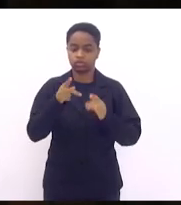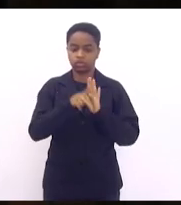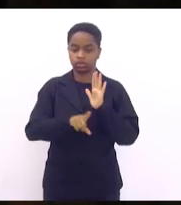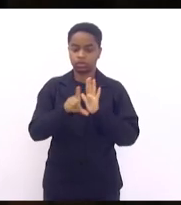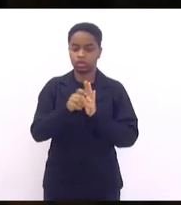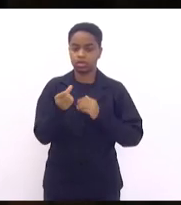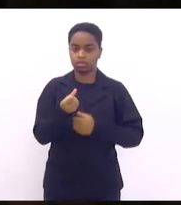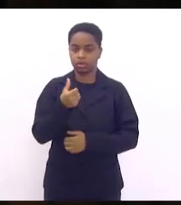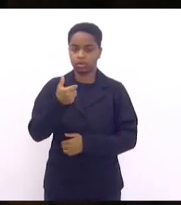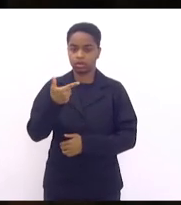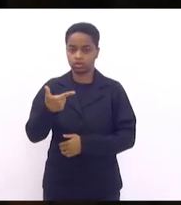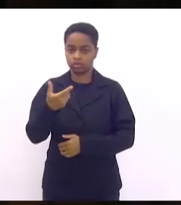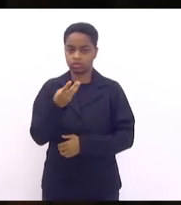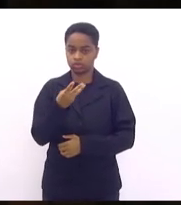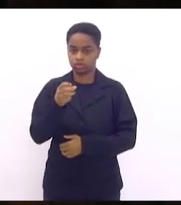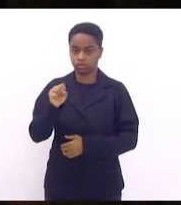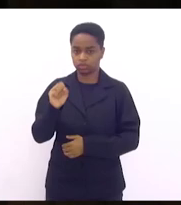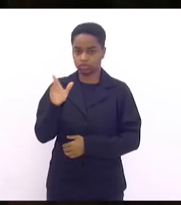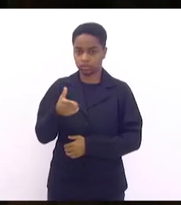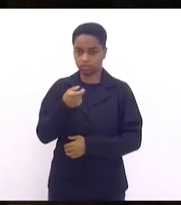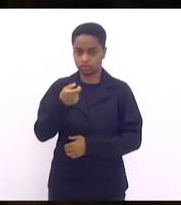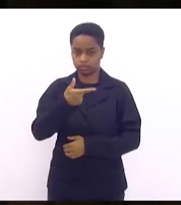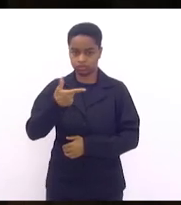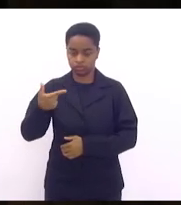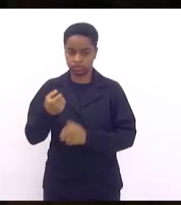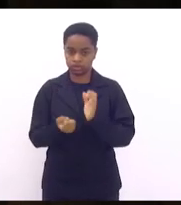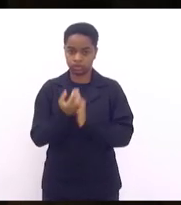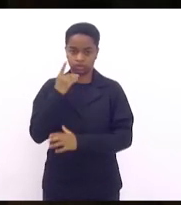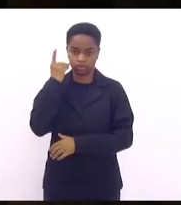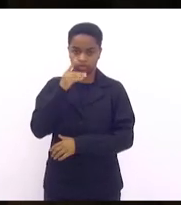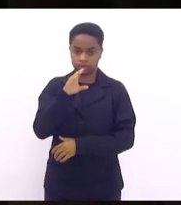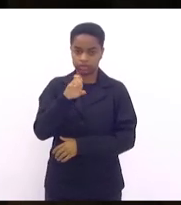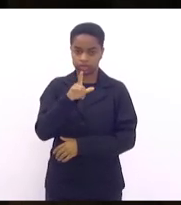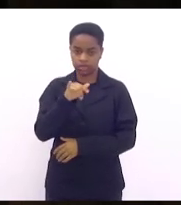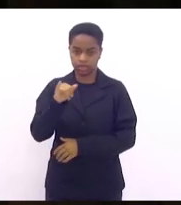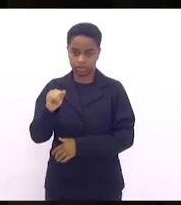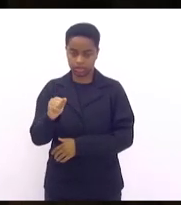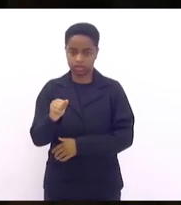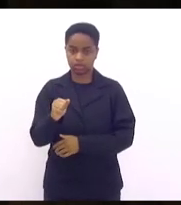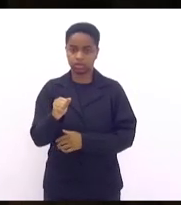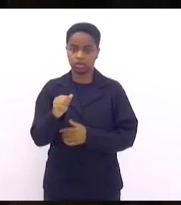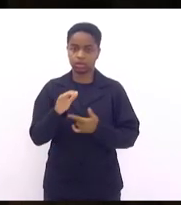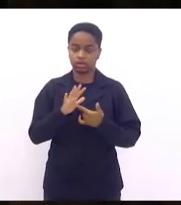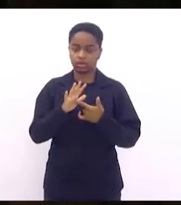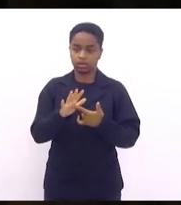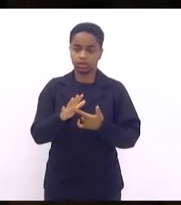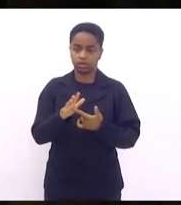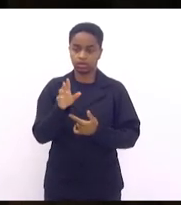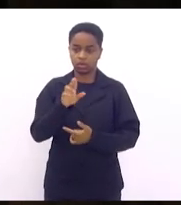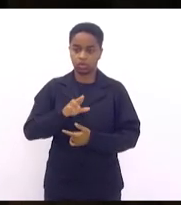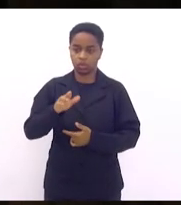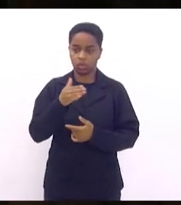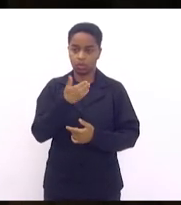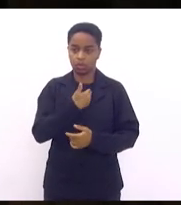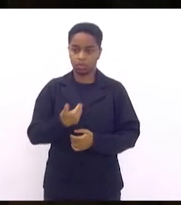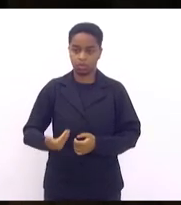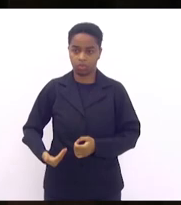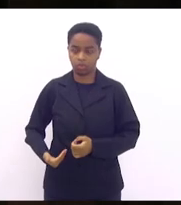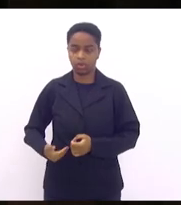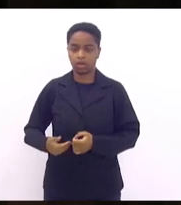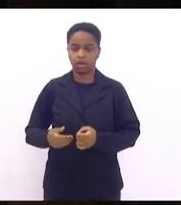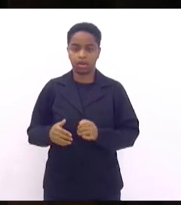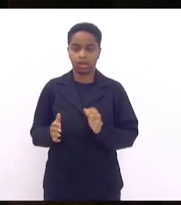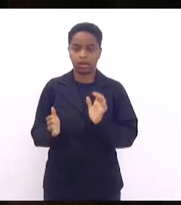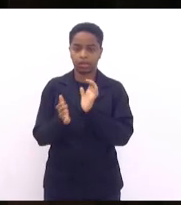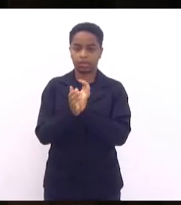número 6238 de 22, de autoria da deputada Célia Jordão, que fica considerado título de utilidade pública à Brigada